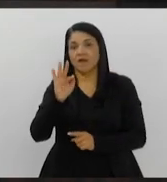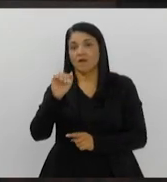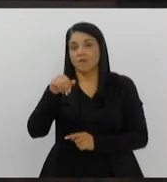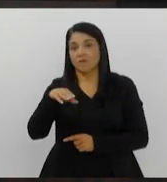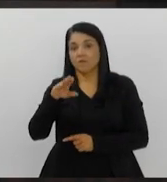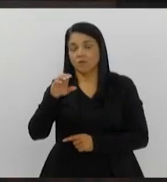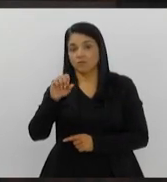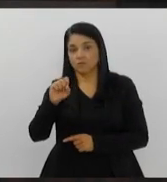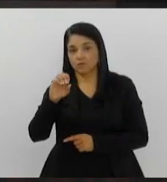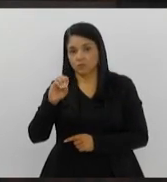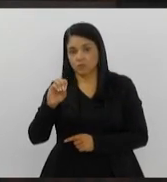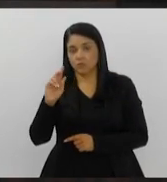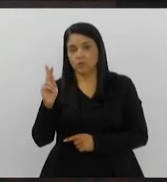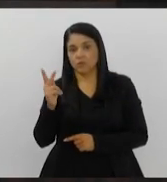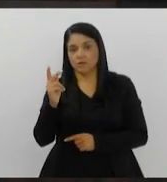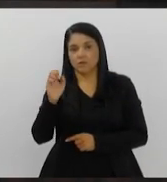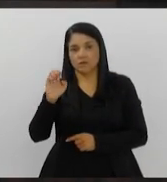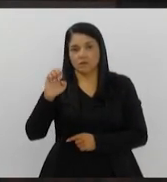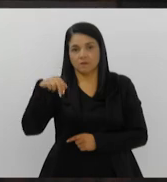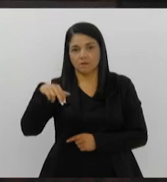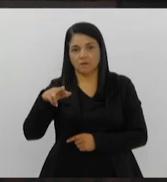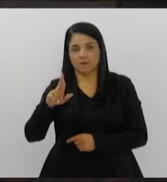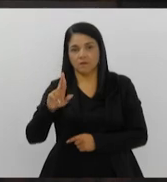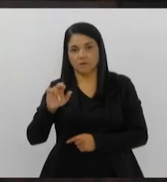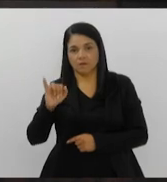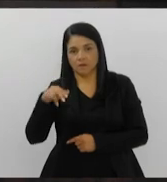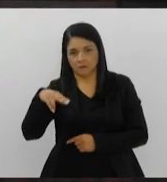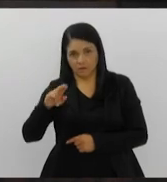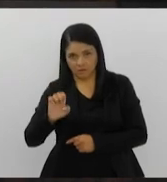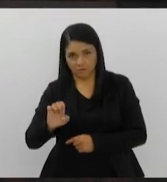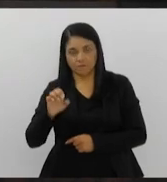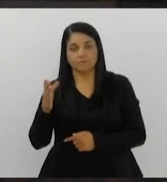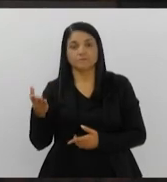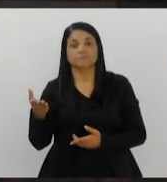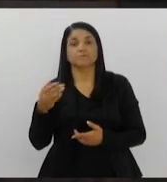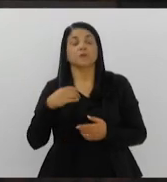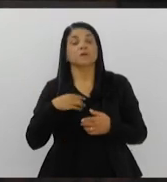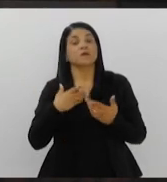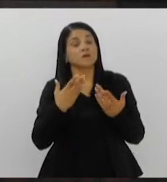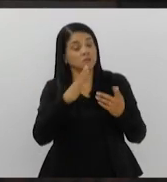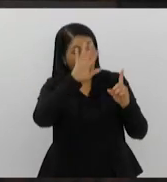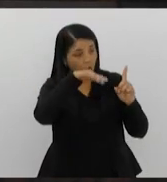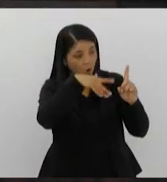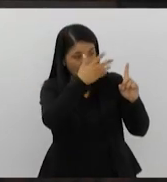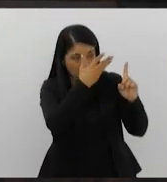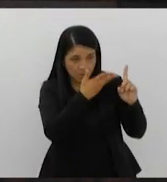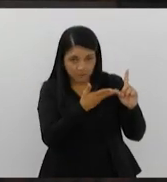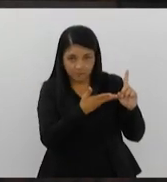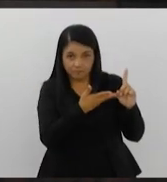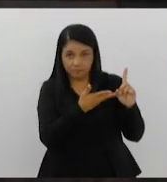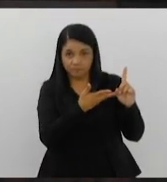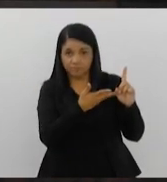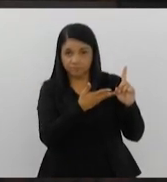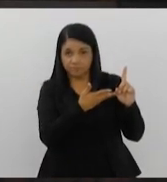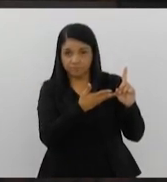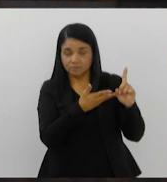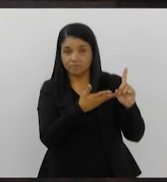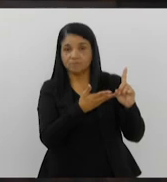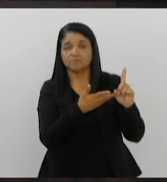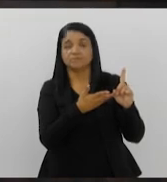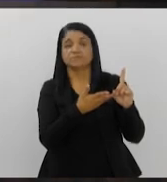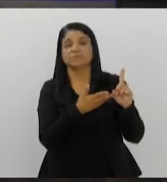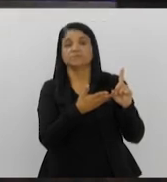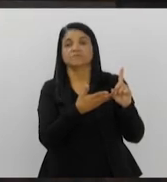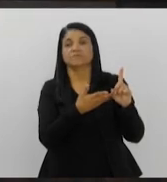Henrique destre portanto essa homenagem que estamos lhe conferindo Dr